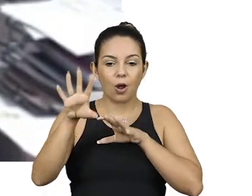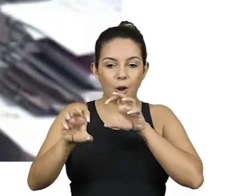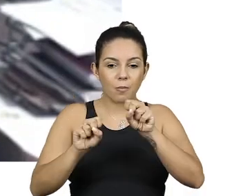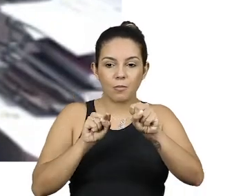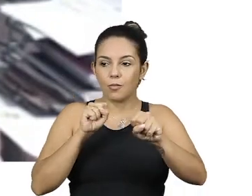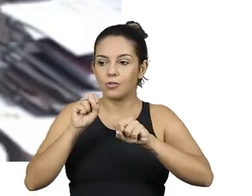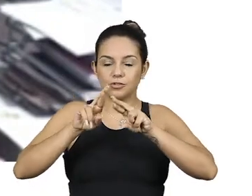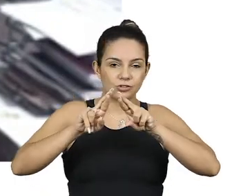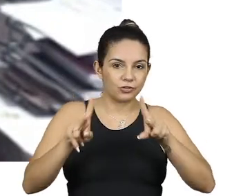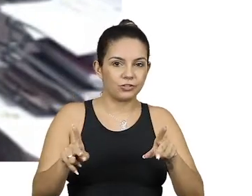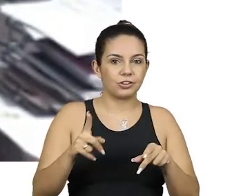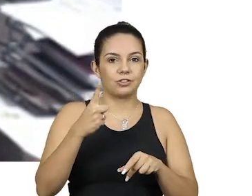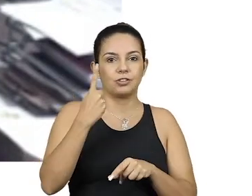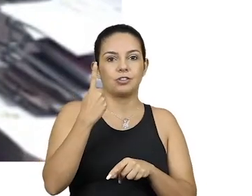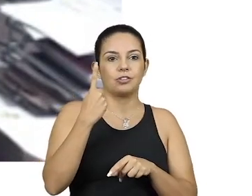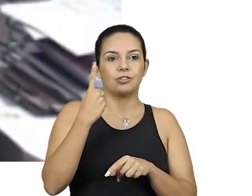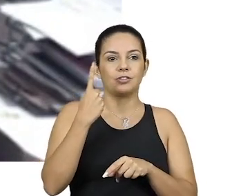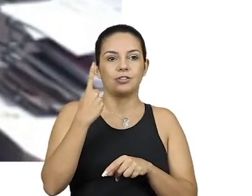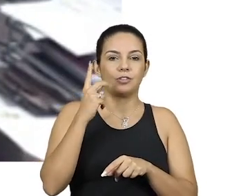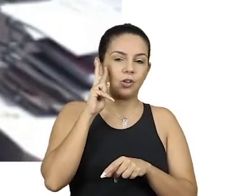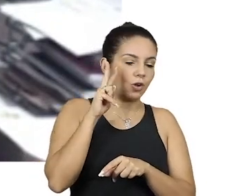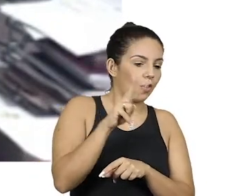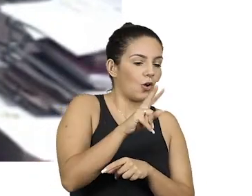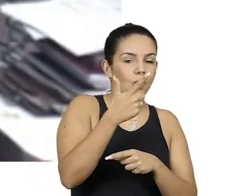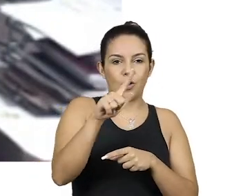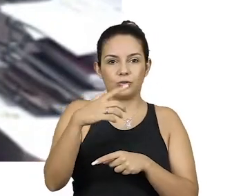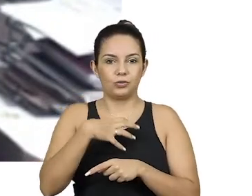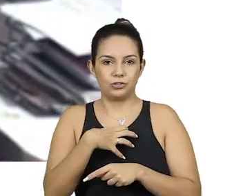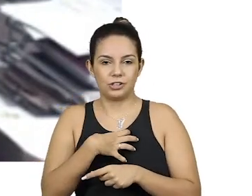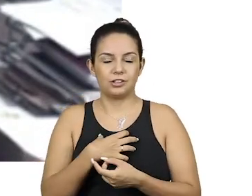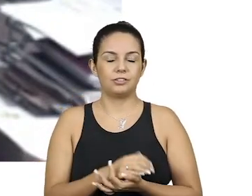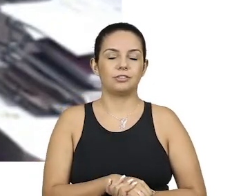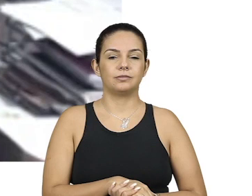diferente, a pousar o olhar de outra maneira,